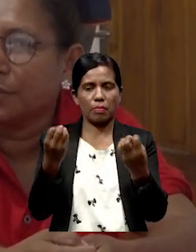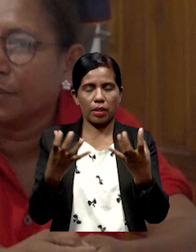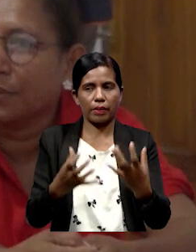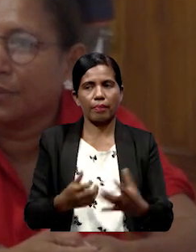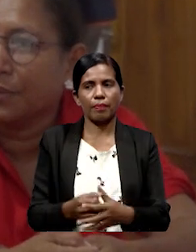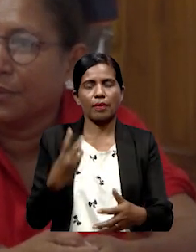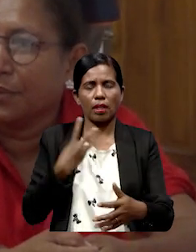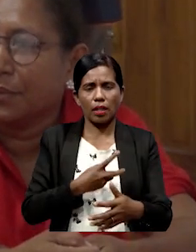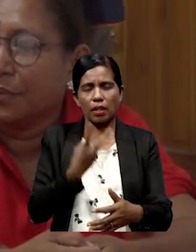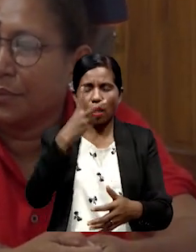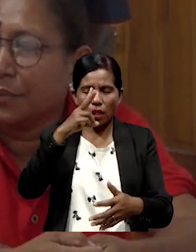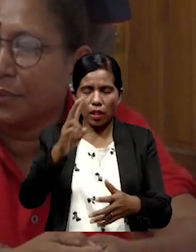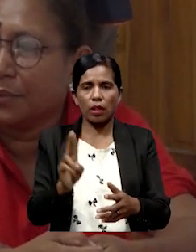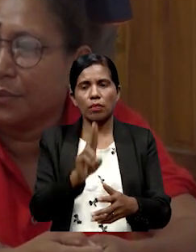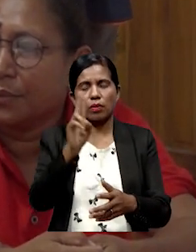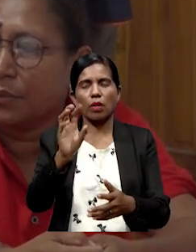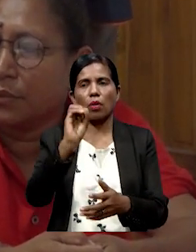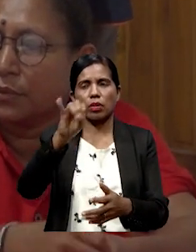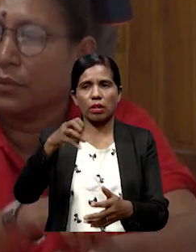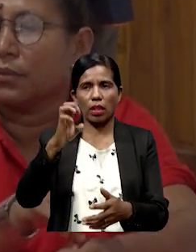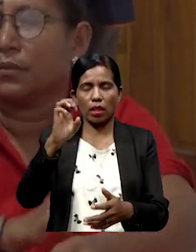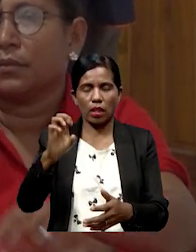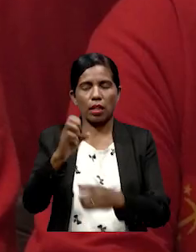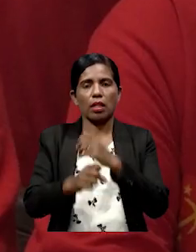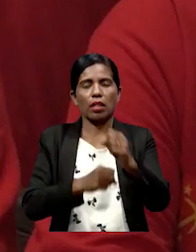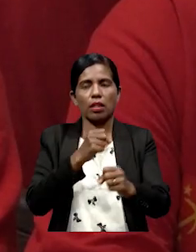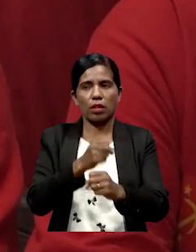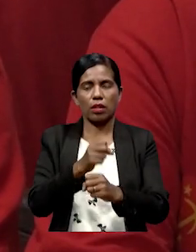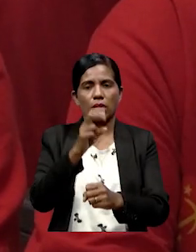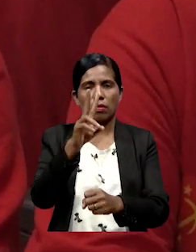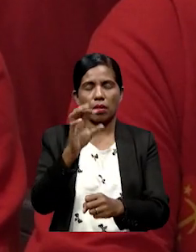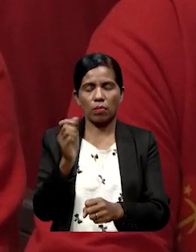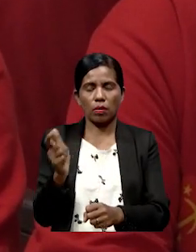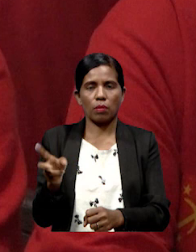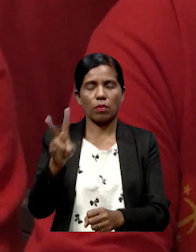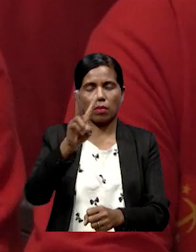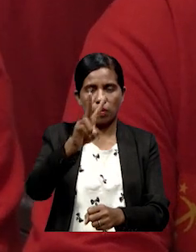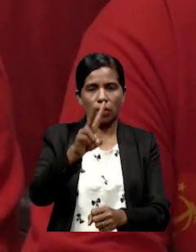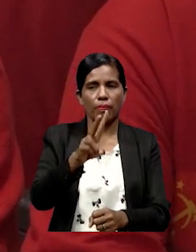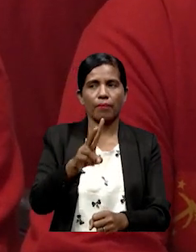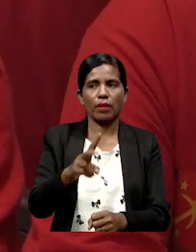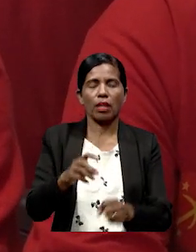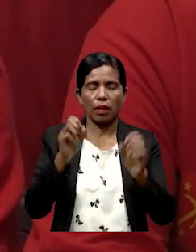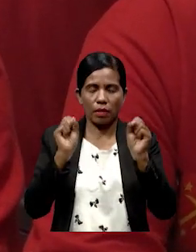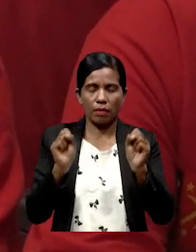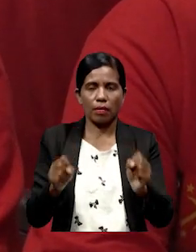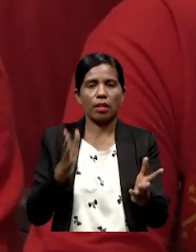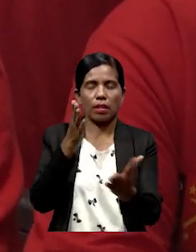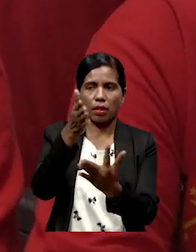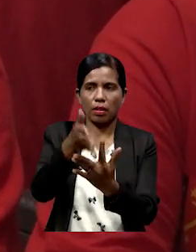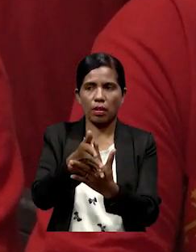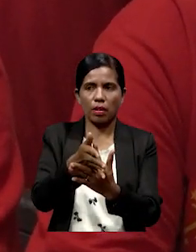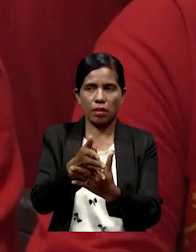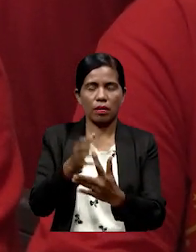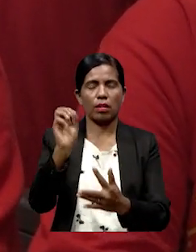Ita hare execução orçamento Ojetina rua rua nulo resin rua foi makatama basta